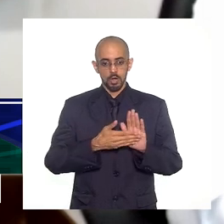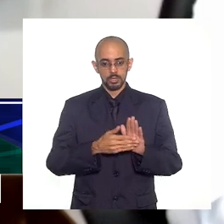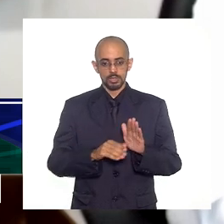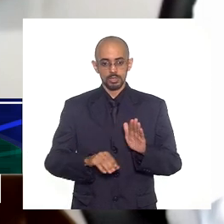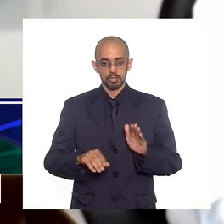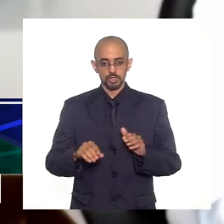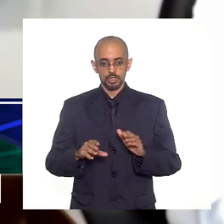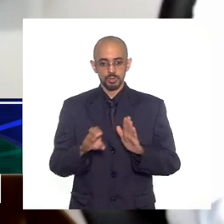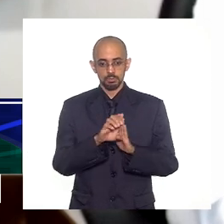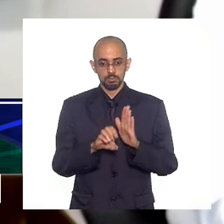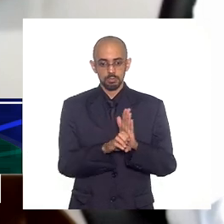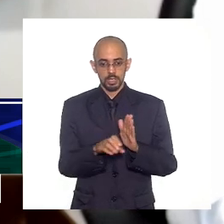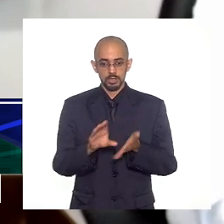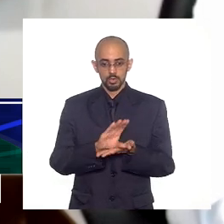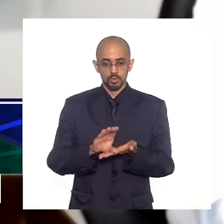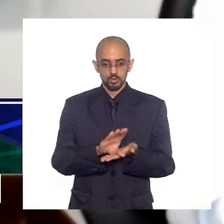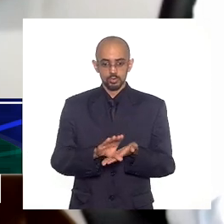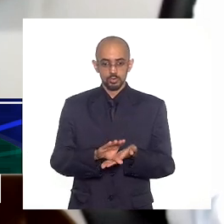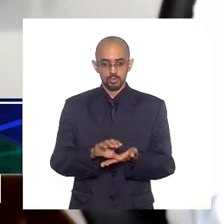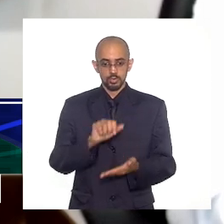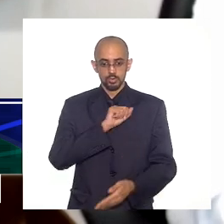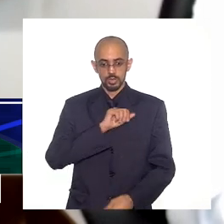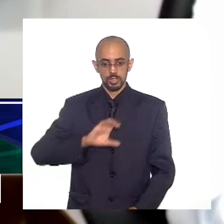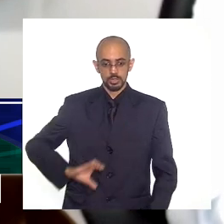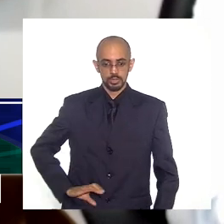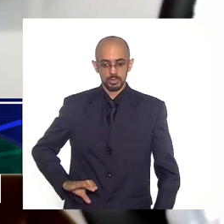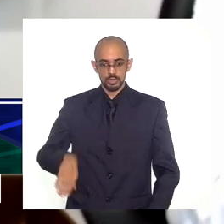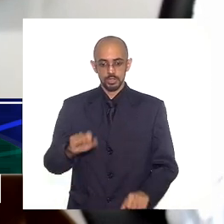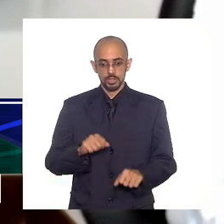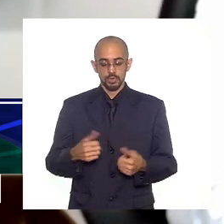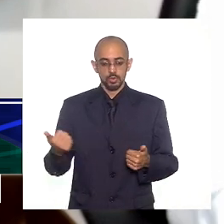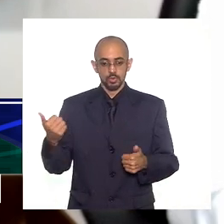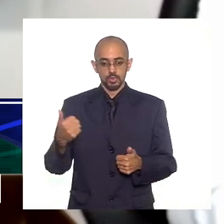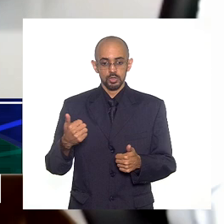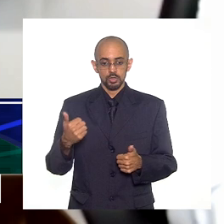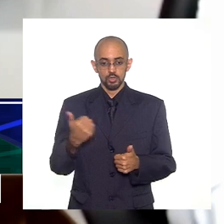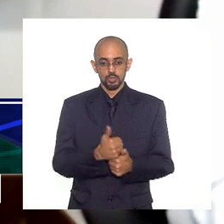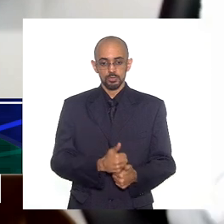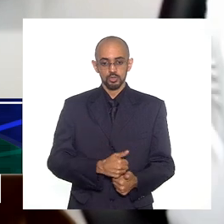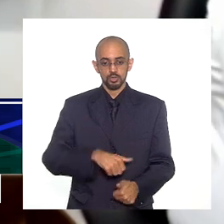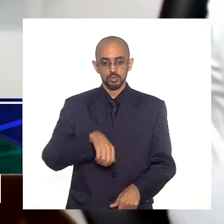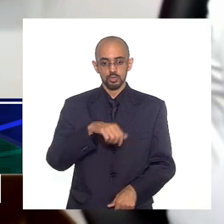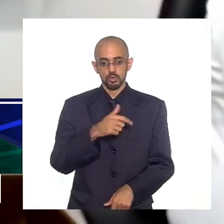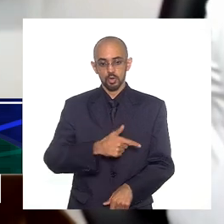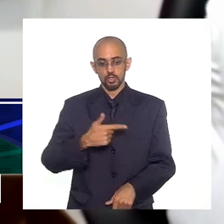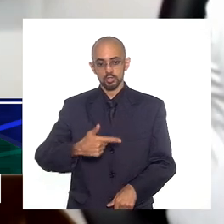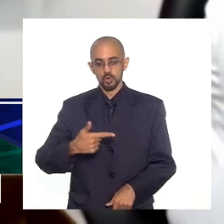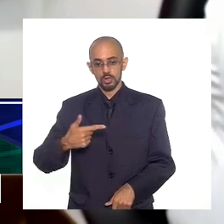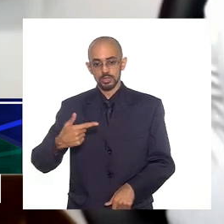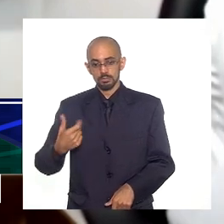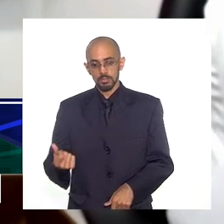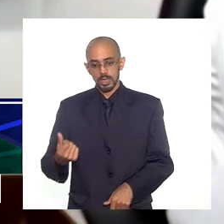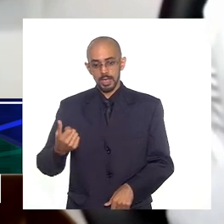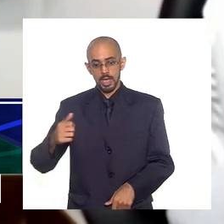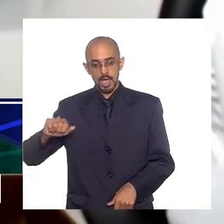21, de autoria do deputado André Siciliano, que acrescenta o artigo 226A à Constituição Estadual, a fim de instituir o